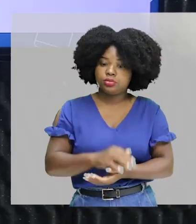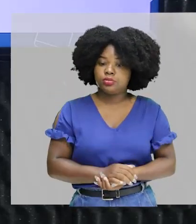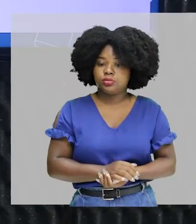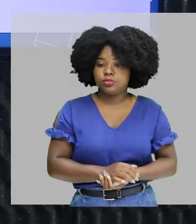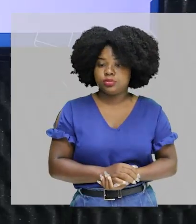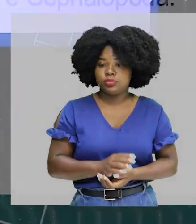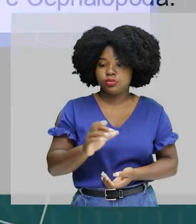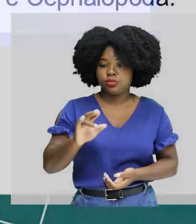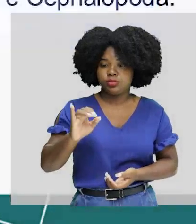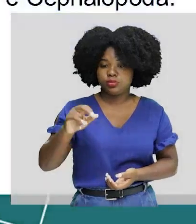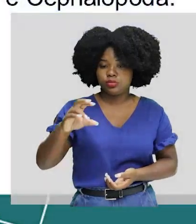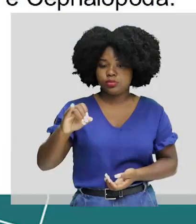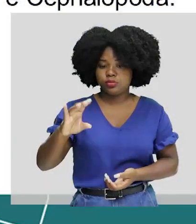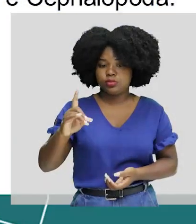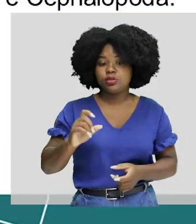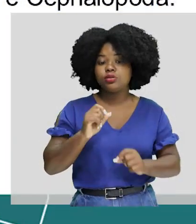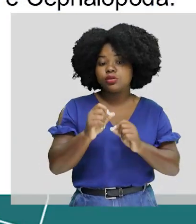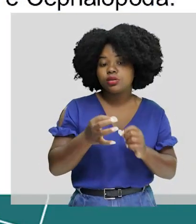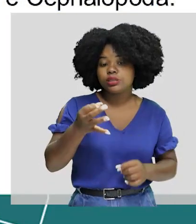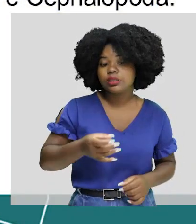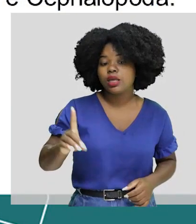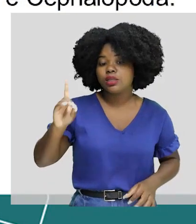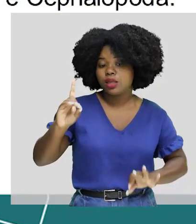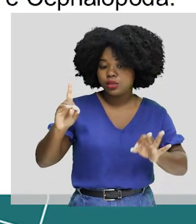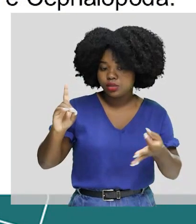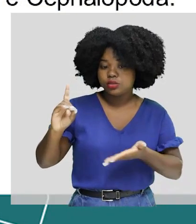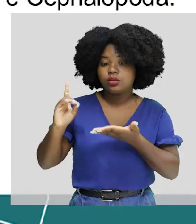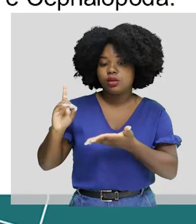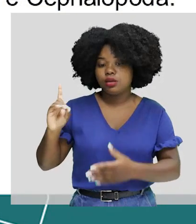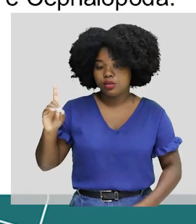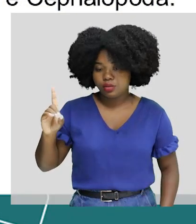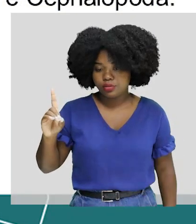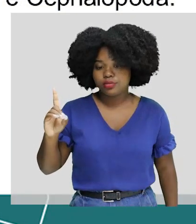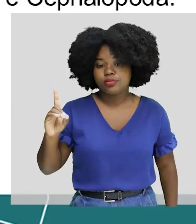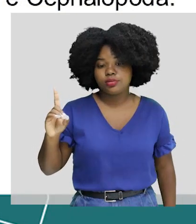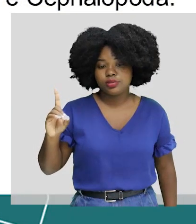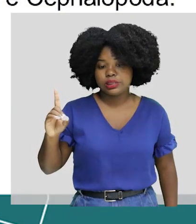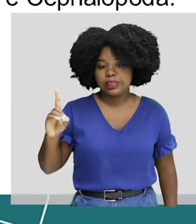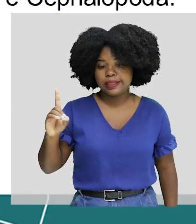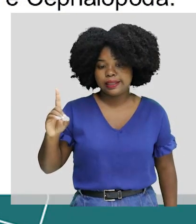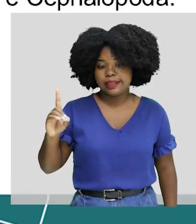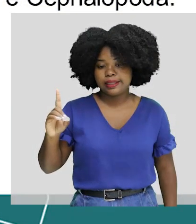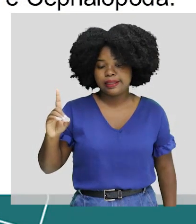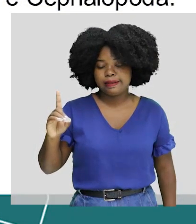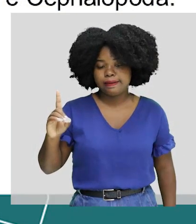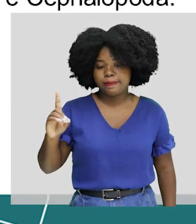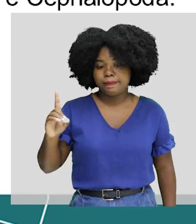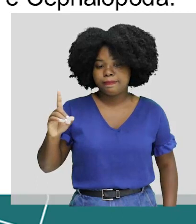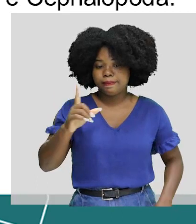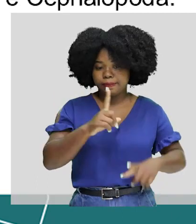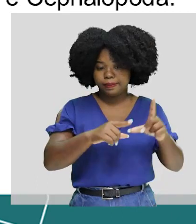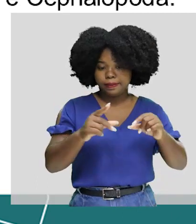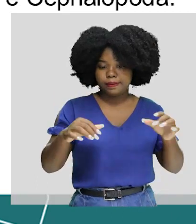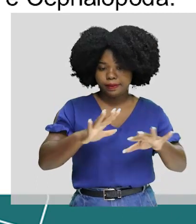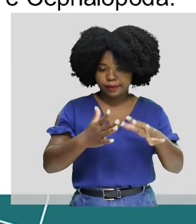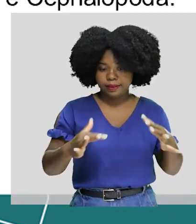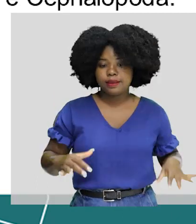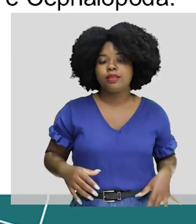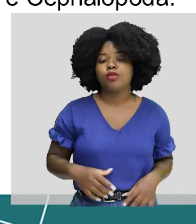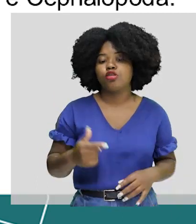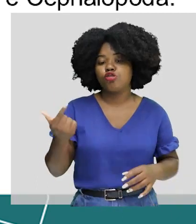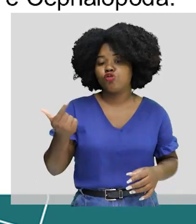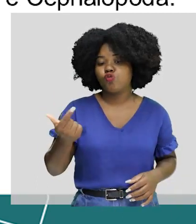classe crinoide. A alternativa correta vai ser a letra D, ó. Asteroida, as estrelas do mar, ok?